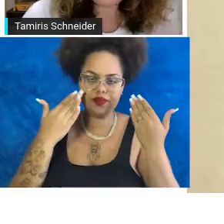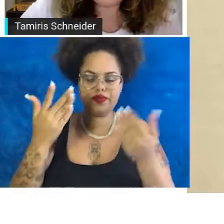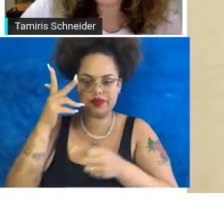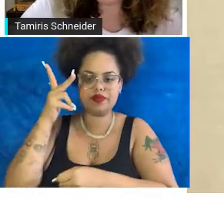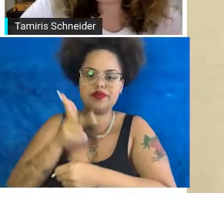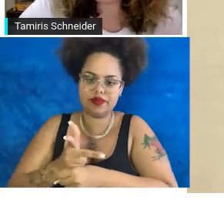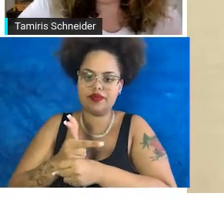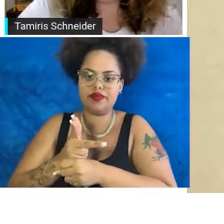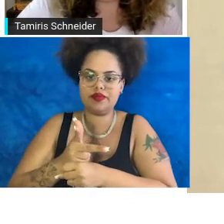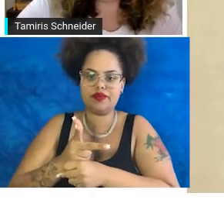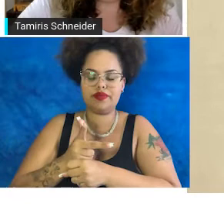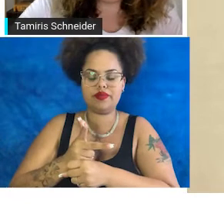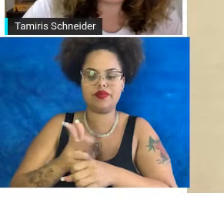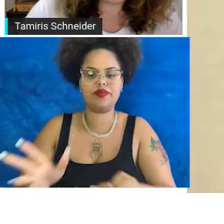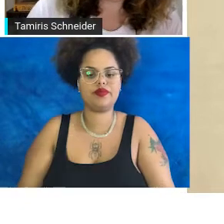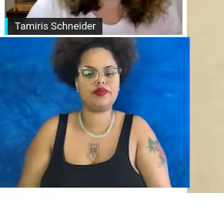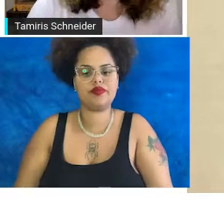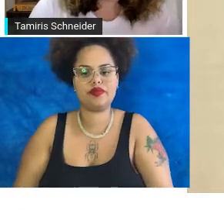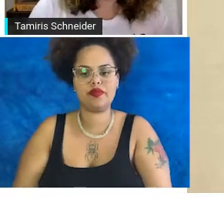né?